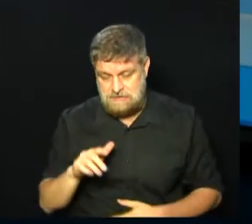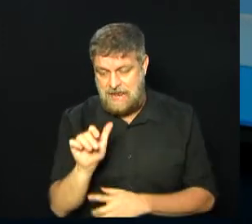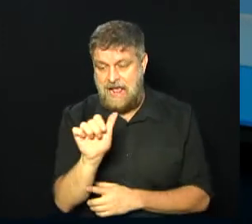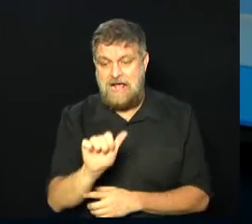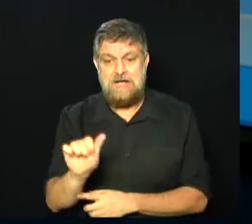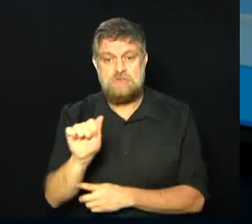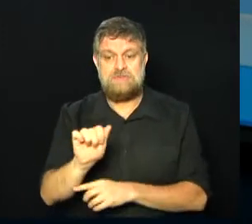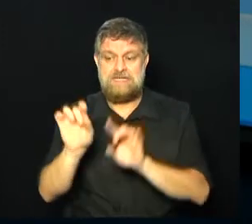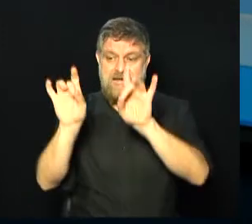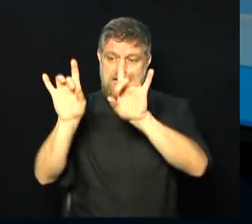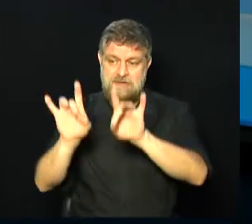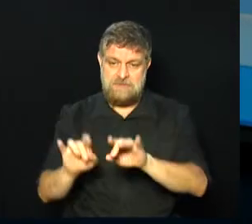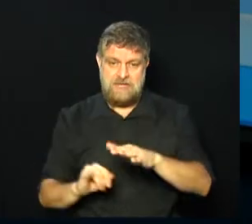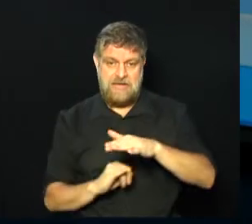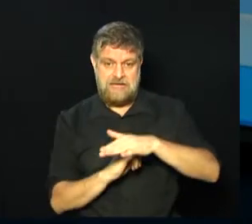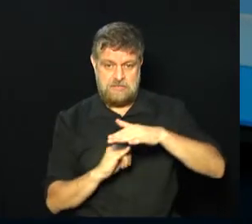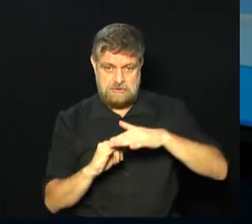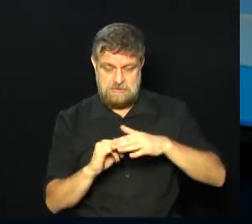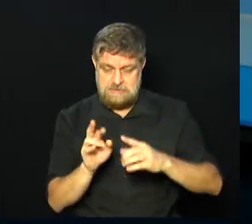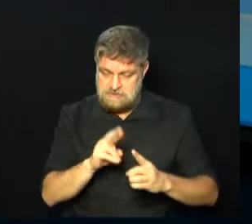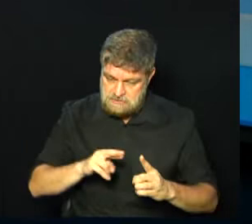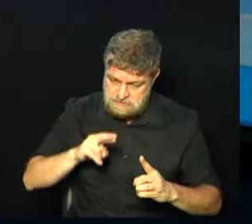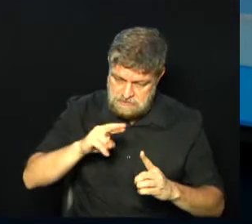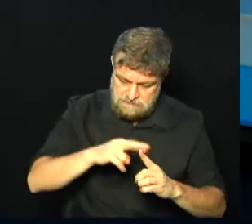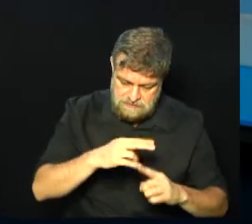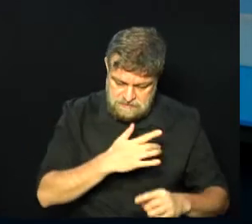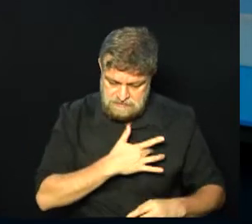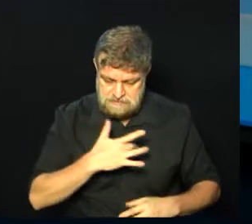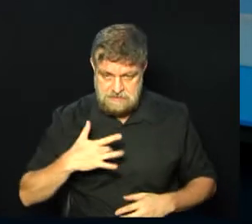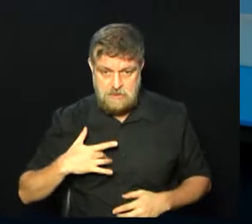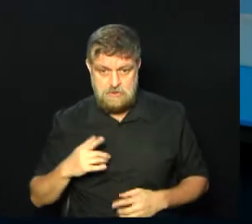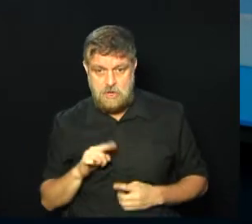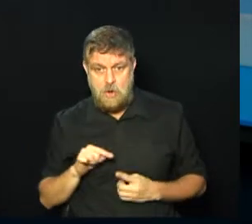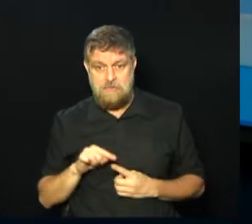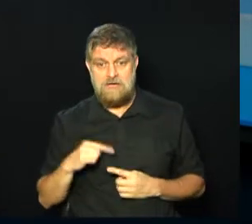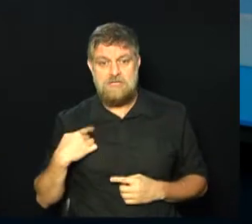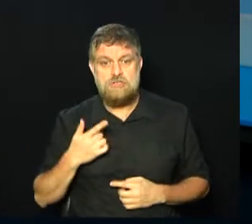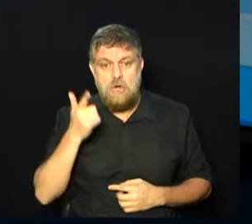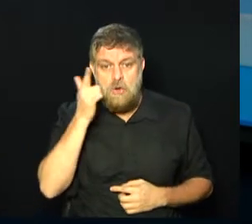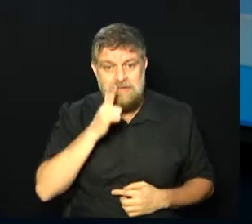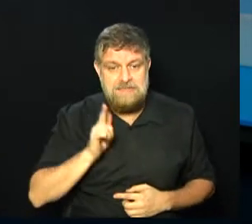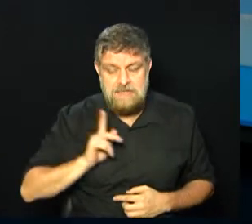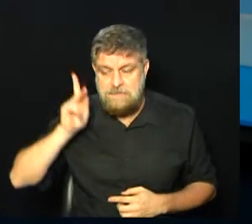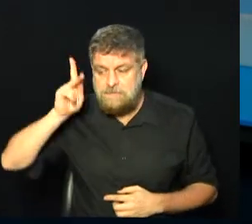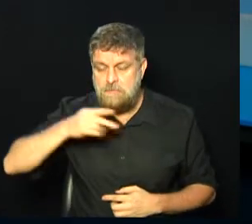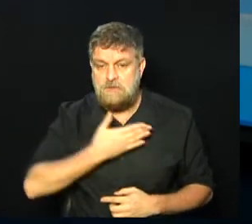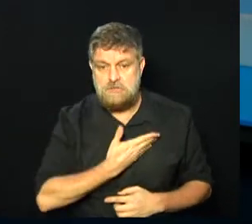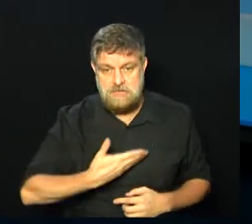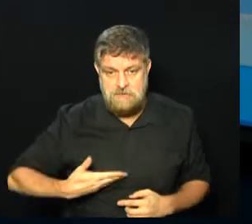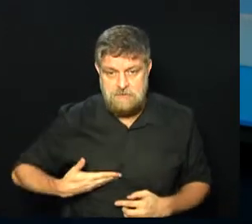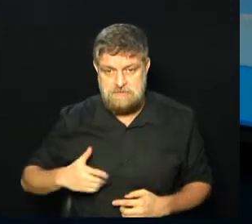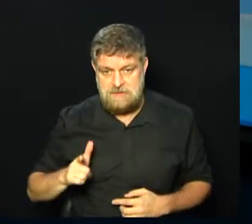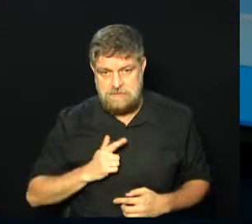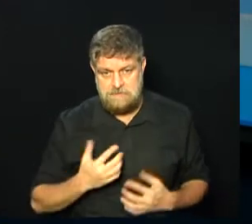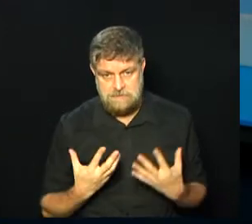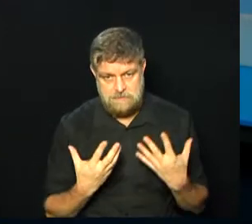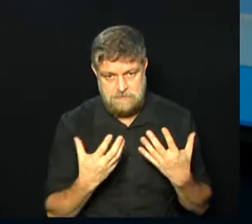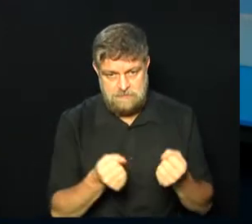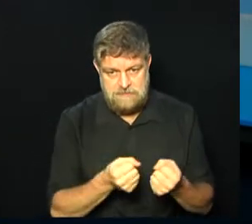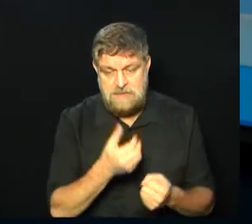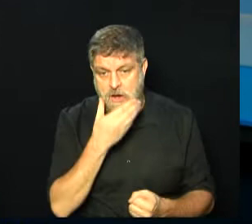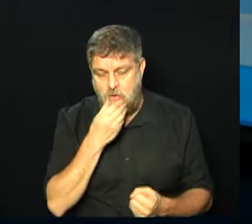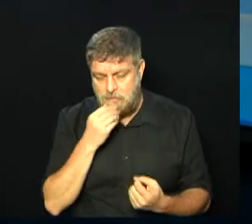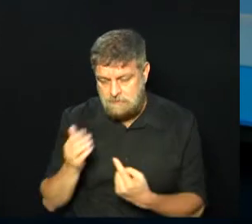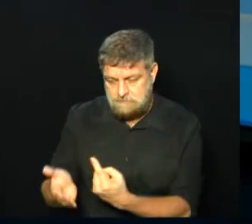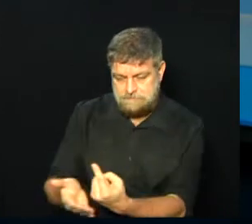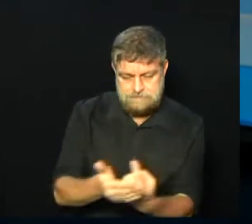especialidades, instituições de referência em saúde, para que tenhamos políticas públicas que acolham esses homens